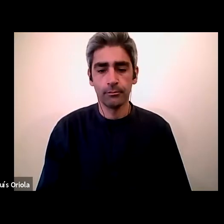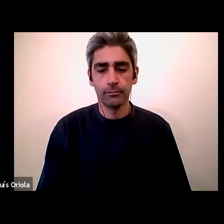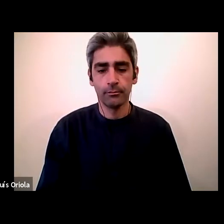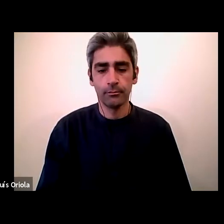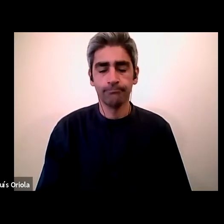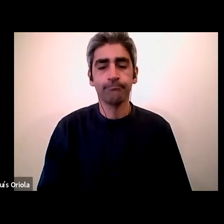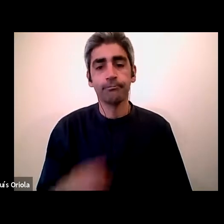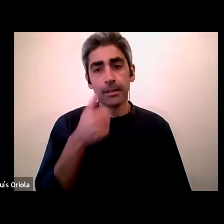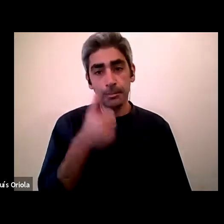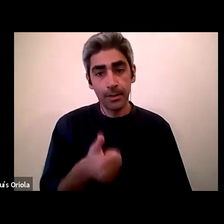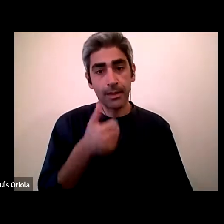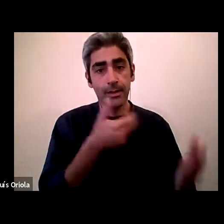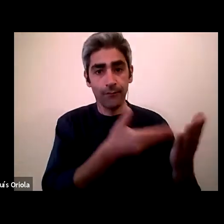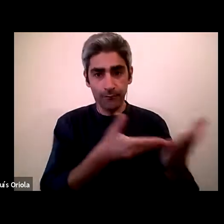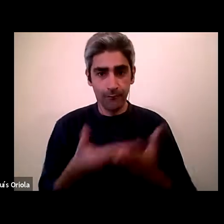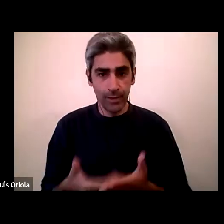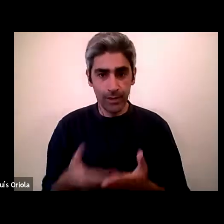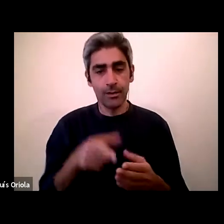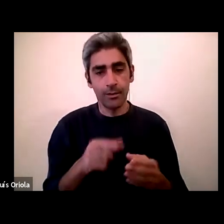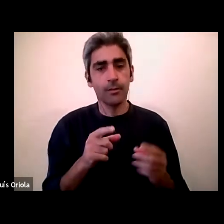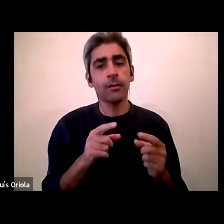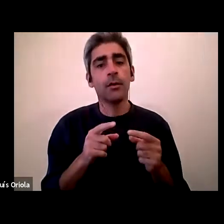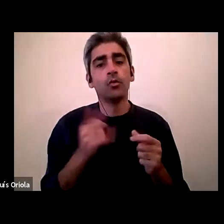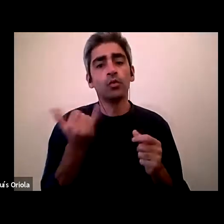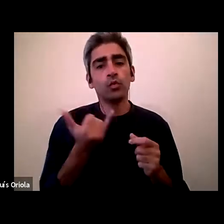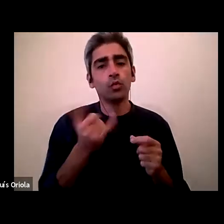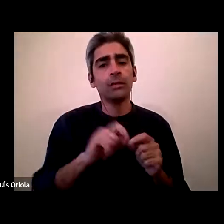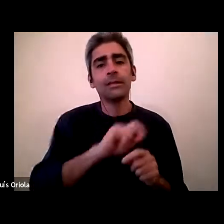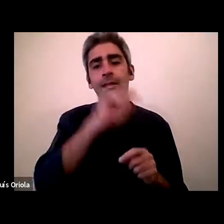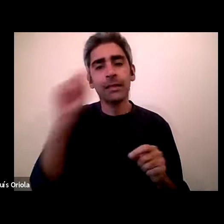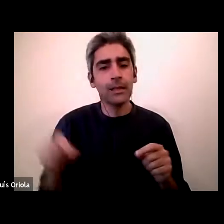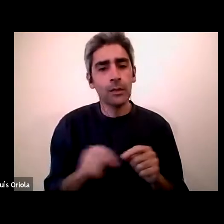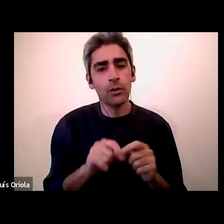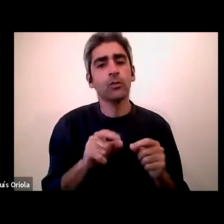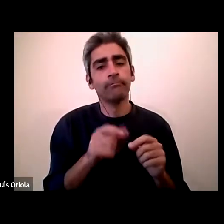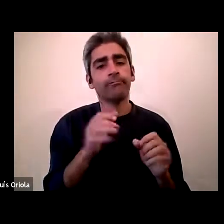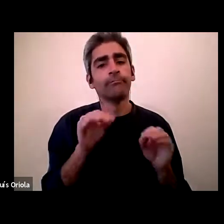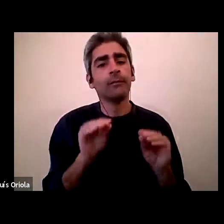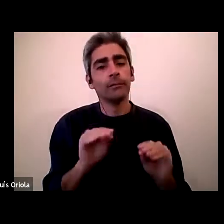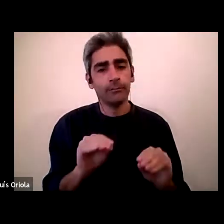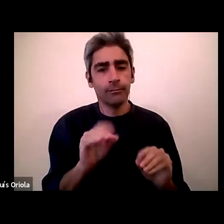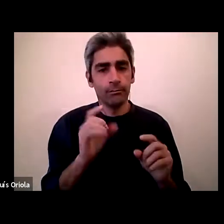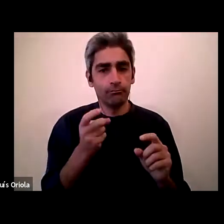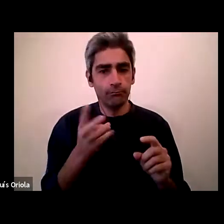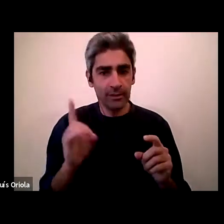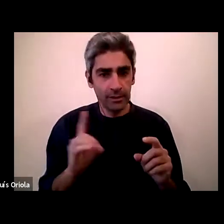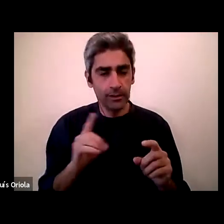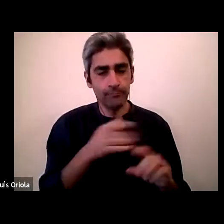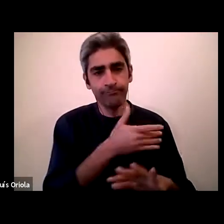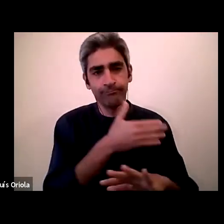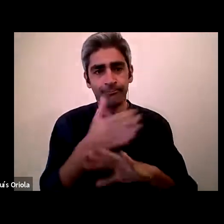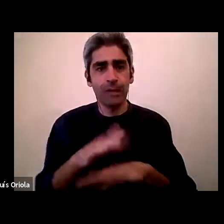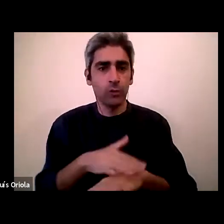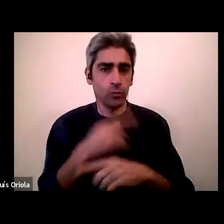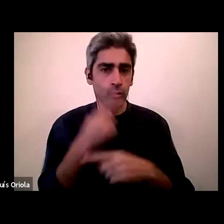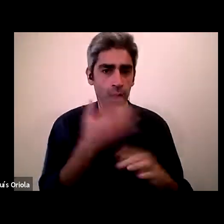Sejam bem-vindos à sexta sessão do segundo ciclo do programa de webinars para a Administração Pública, que decorre até dia 29 de maio.